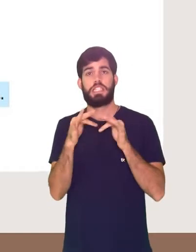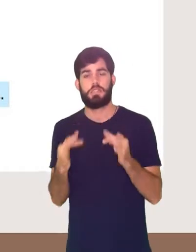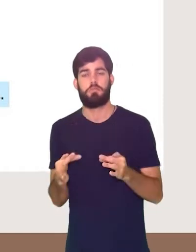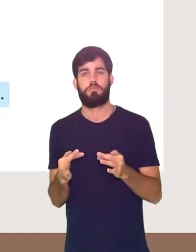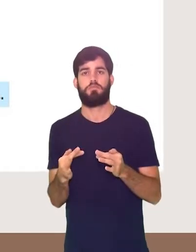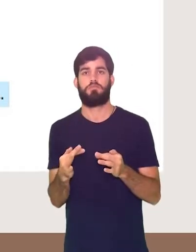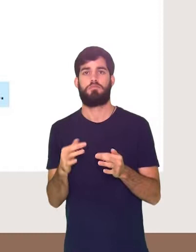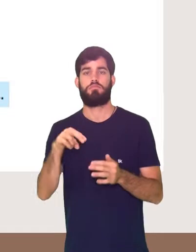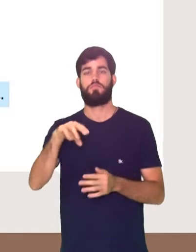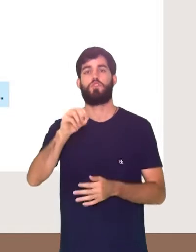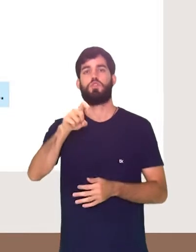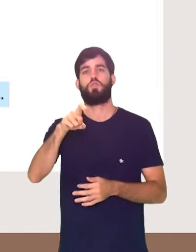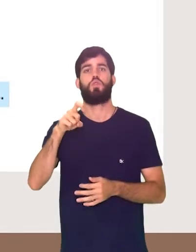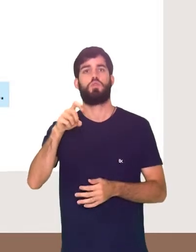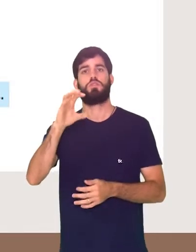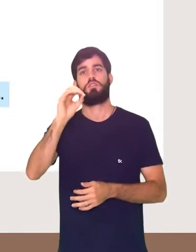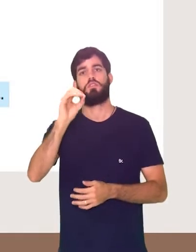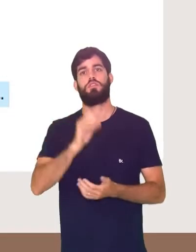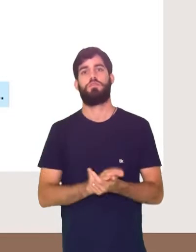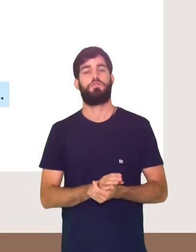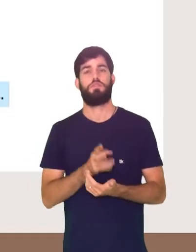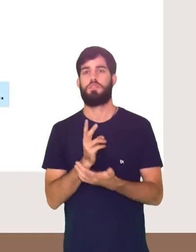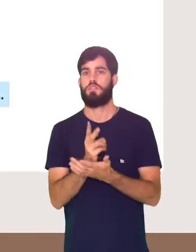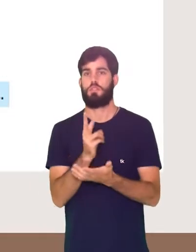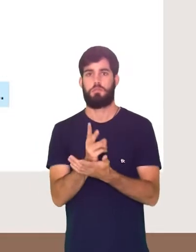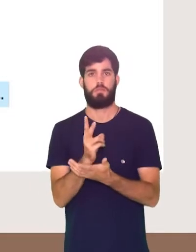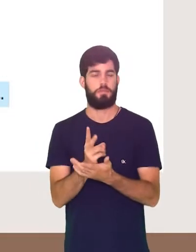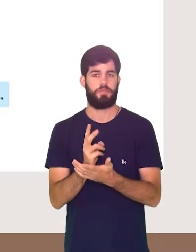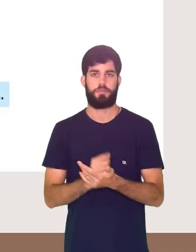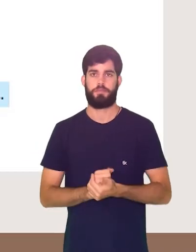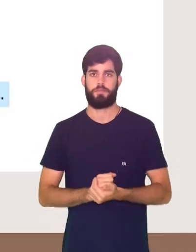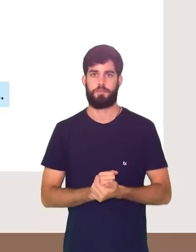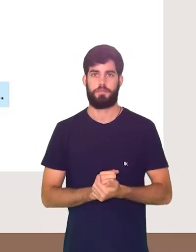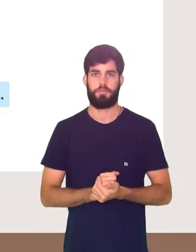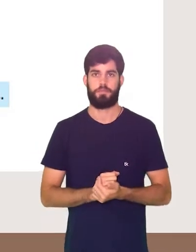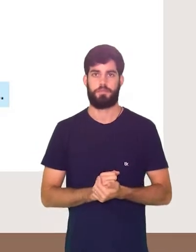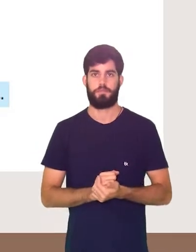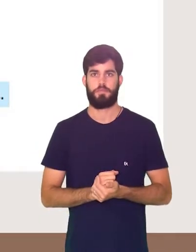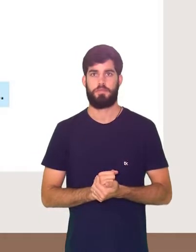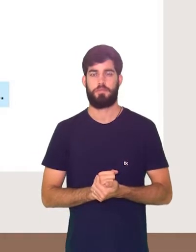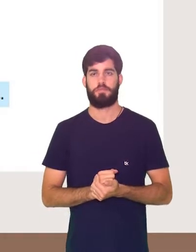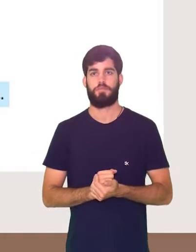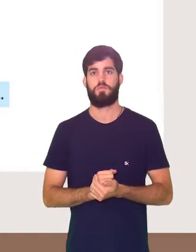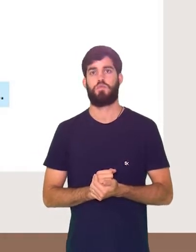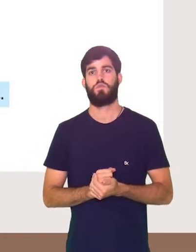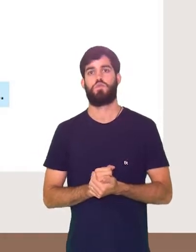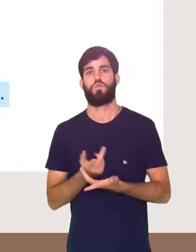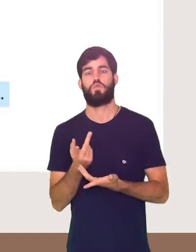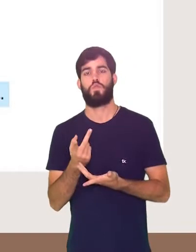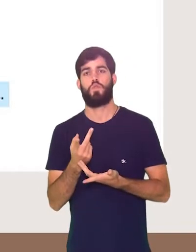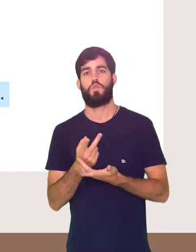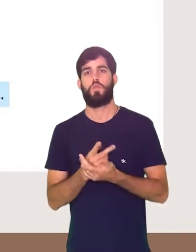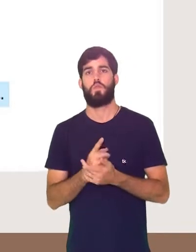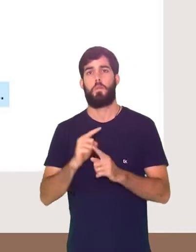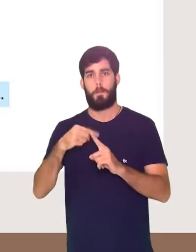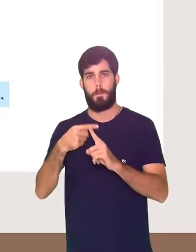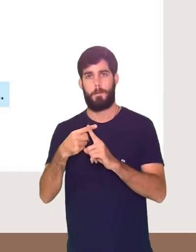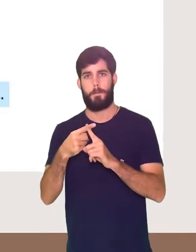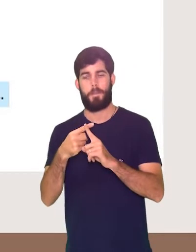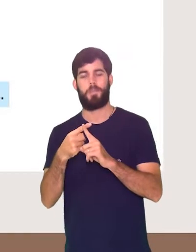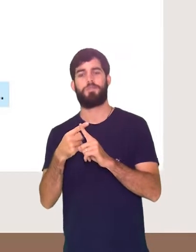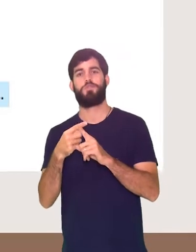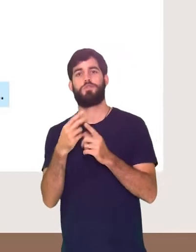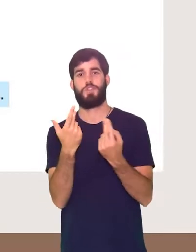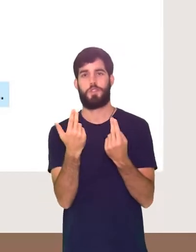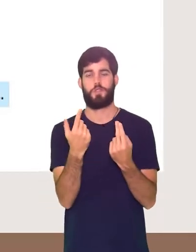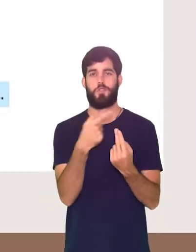zero. O número de prótons é igual ao número de elétrons. Se o número de prótons é igual ao número de elétrons, aquele